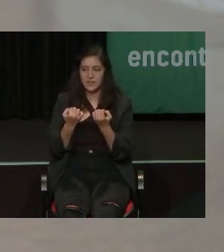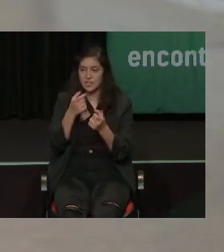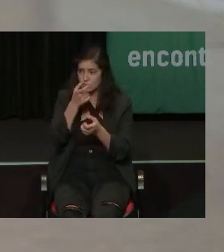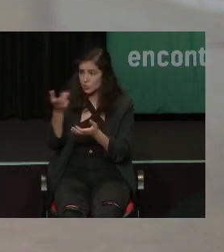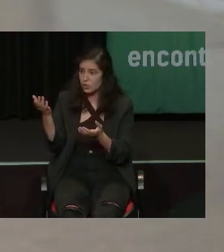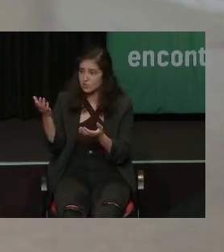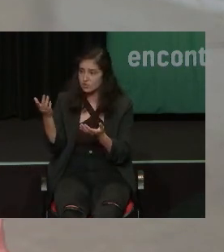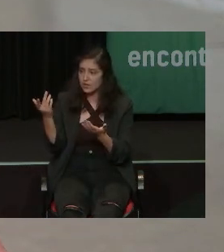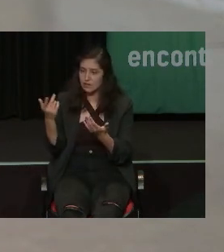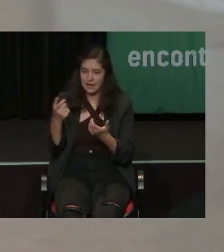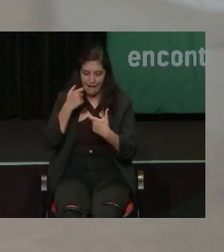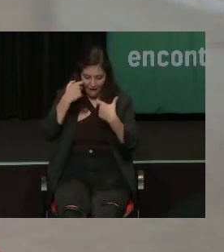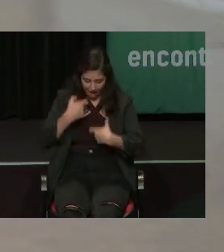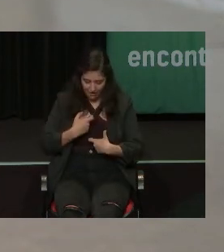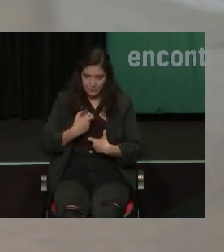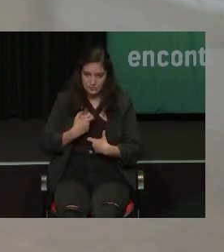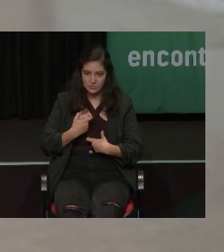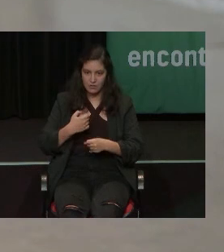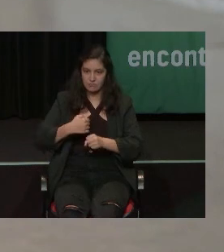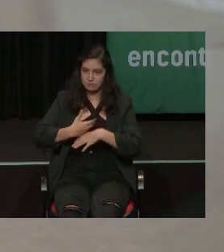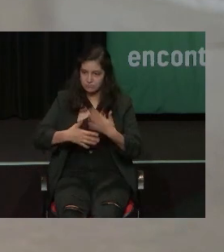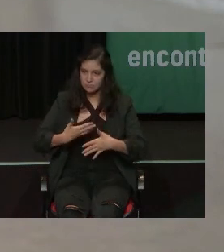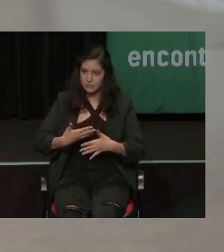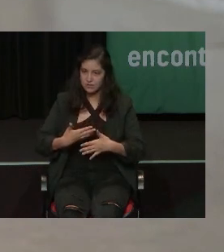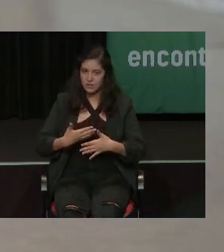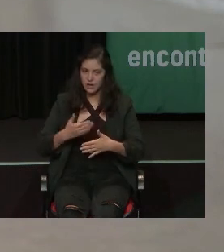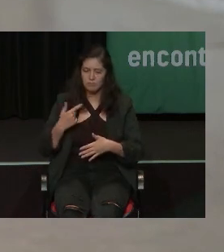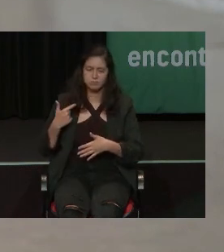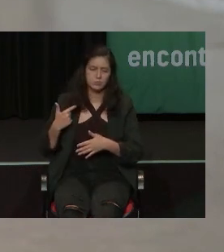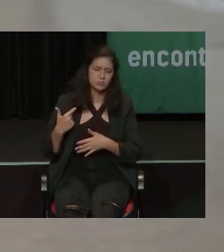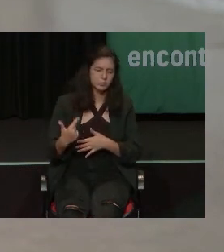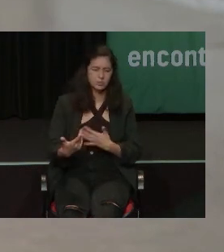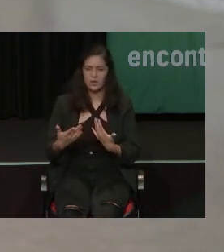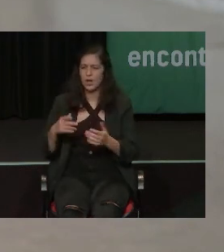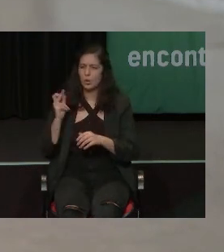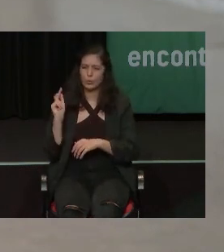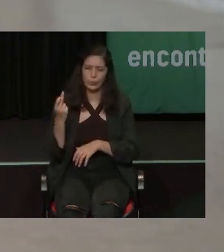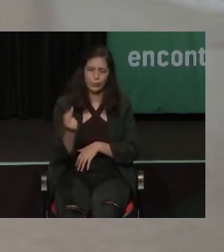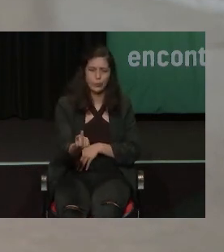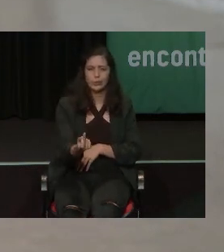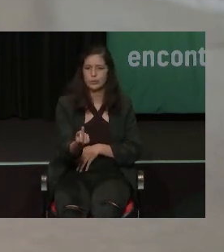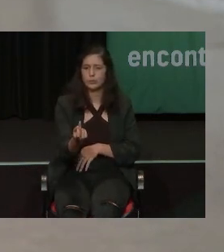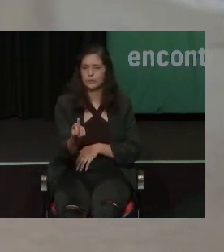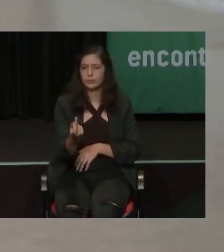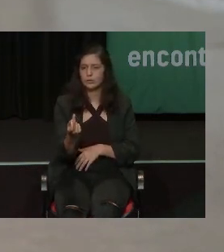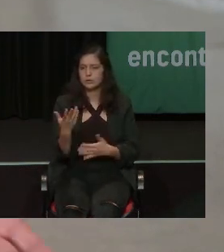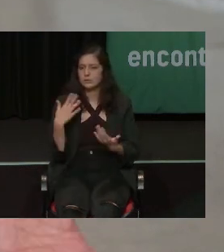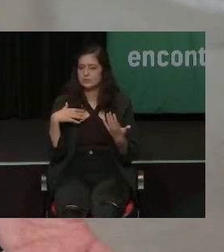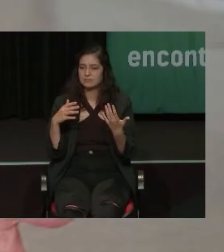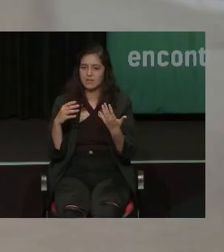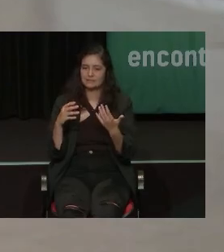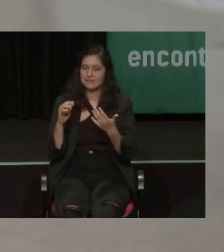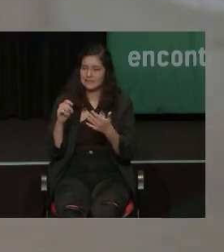pessoas de carne e osso enfrentam todos os dias, todos os anos, ao longo dos séculos e